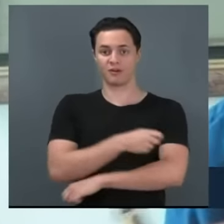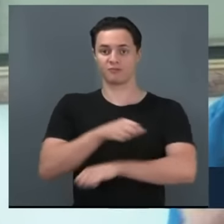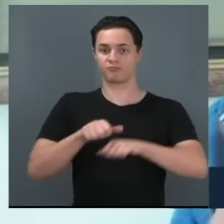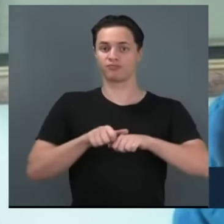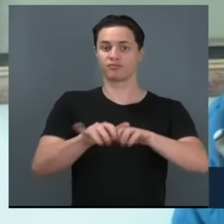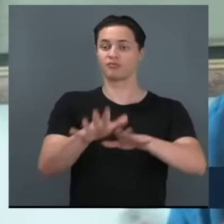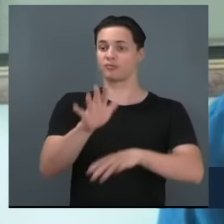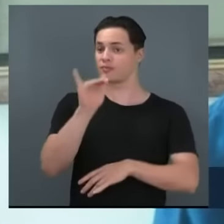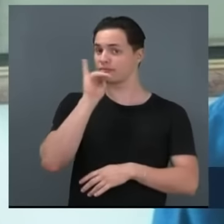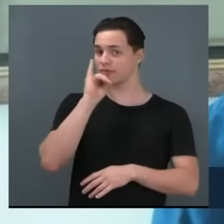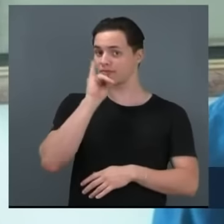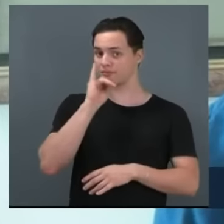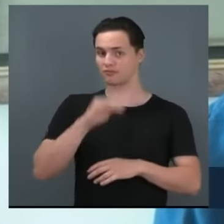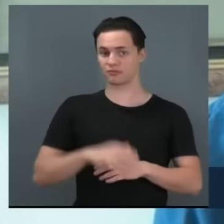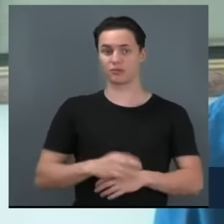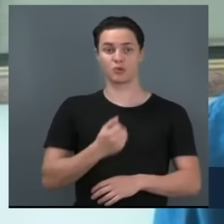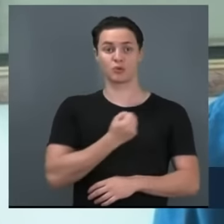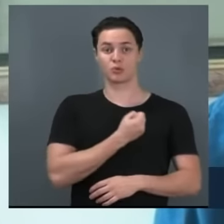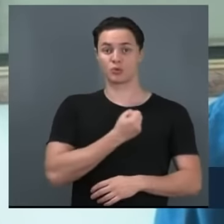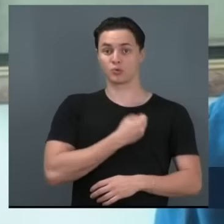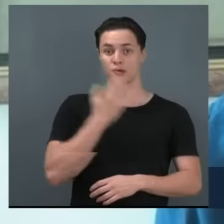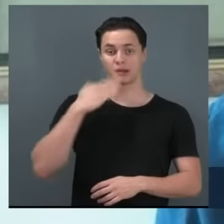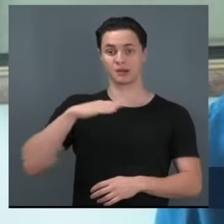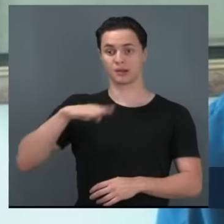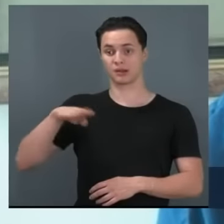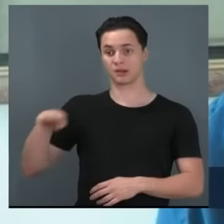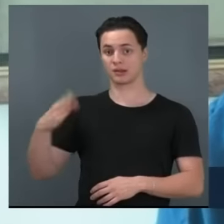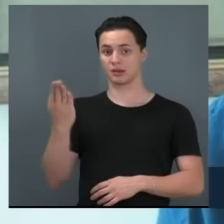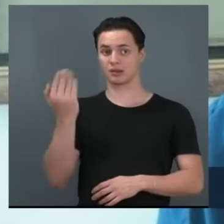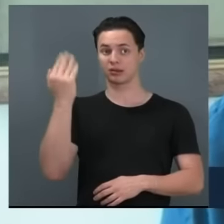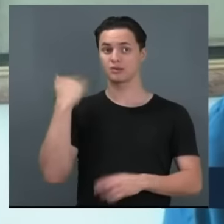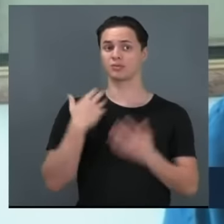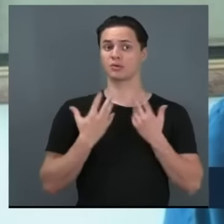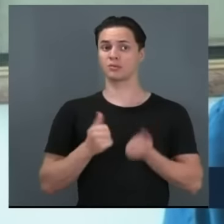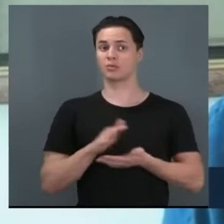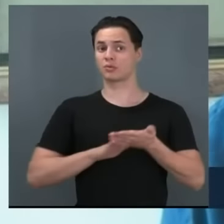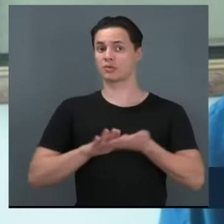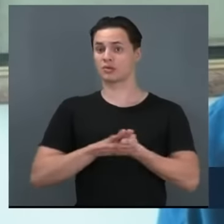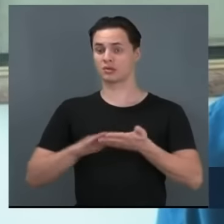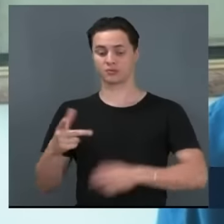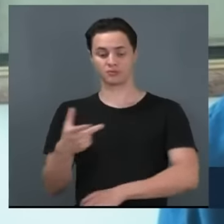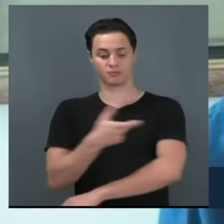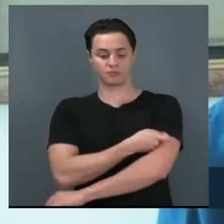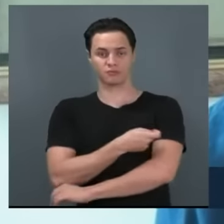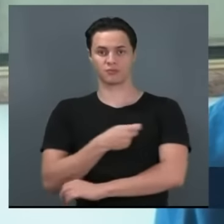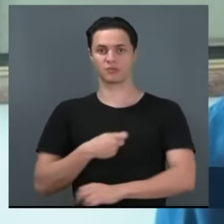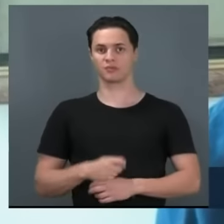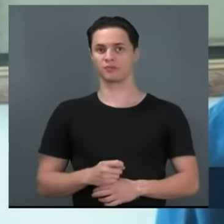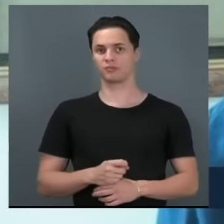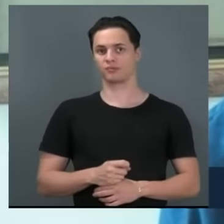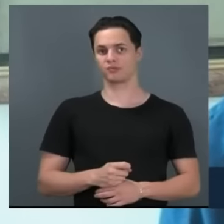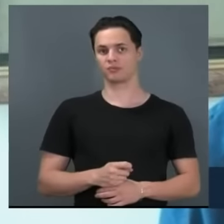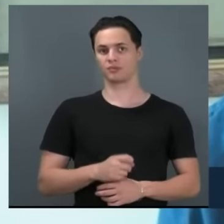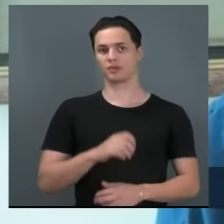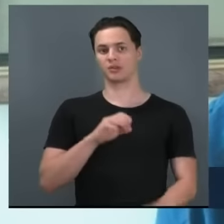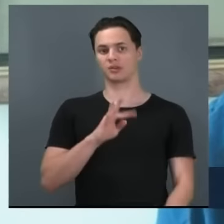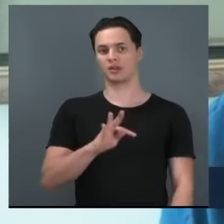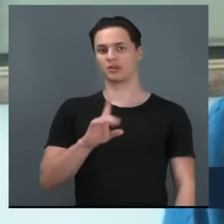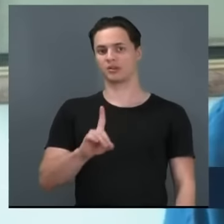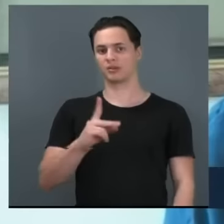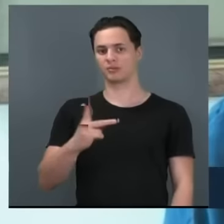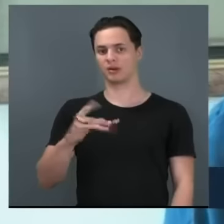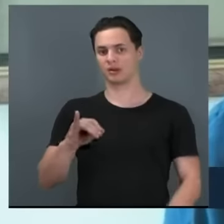Como exemplo, o número de crianças que não receberam nenhuma dose da TDPI,